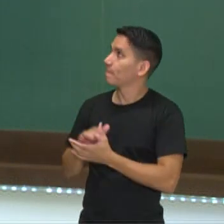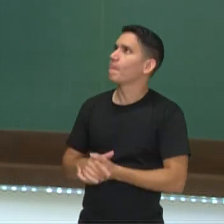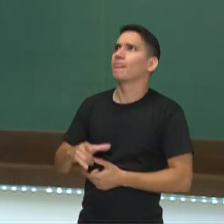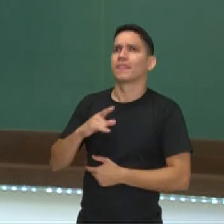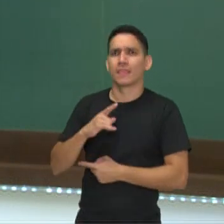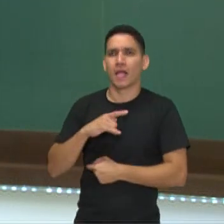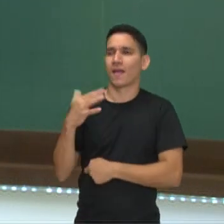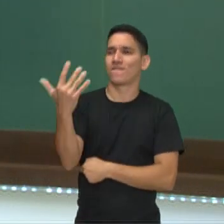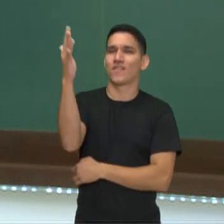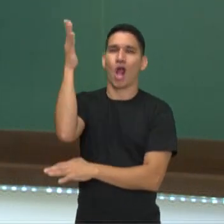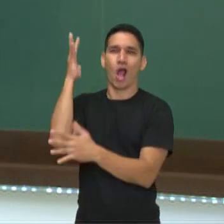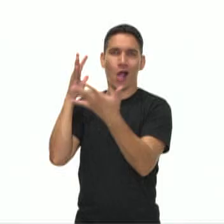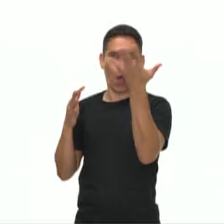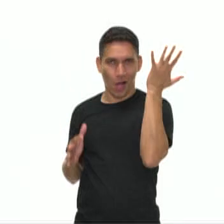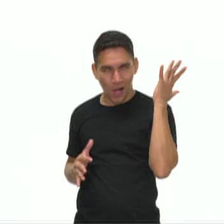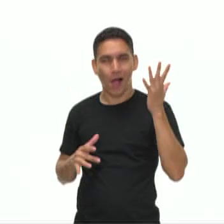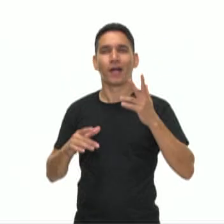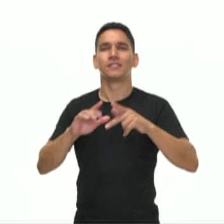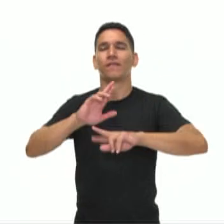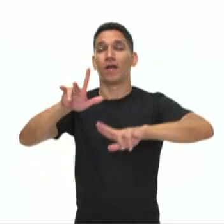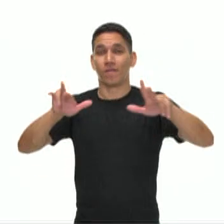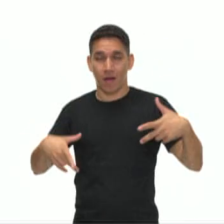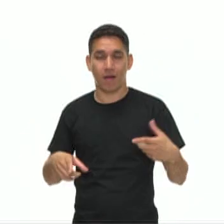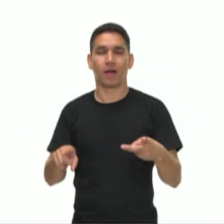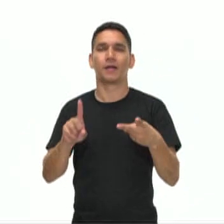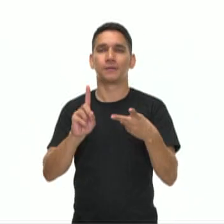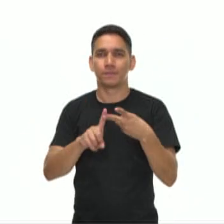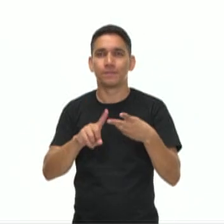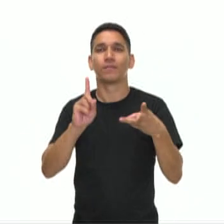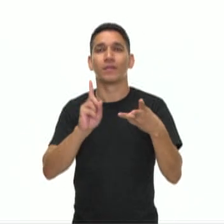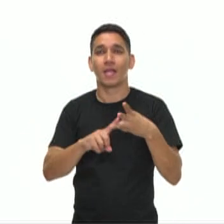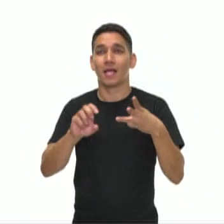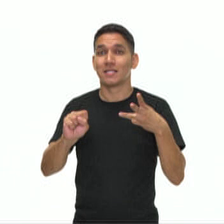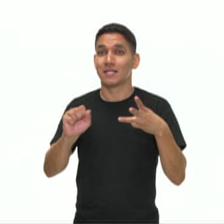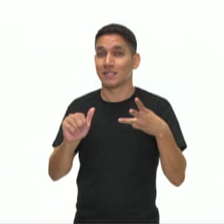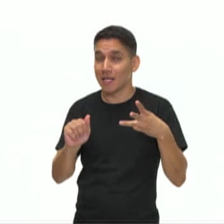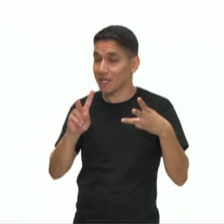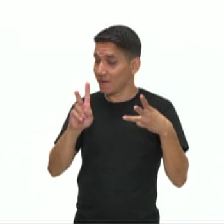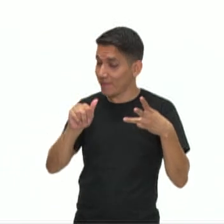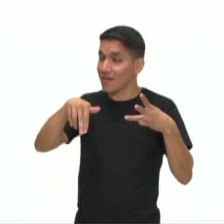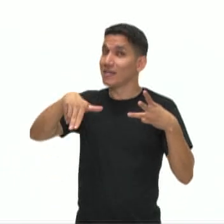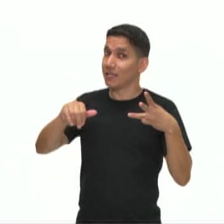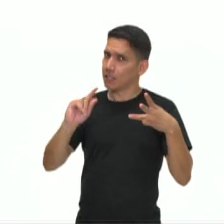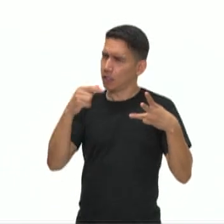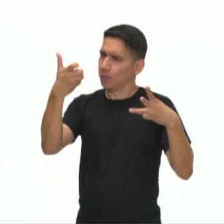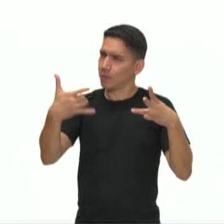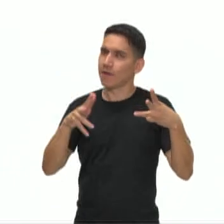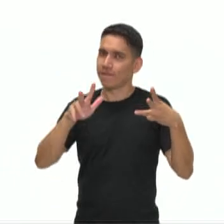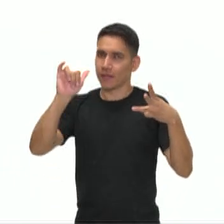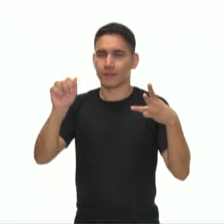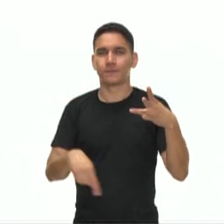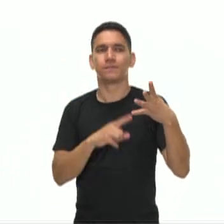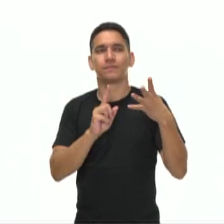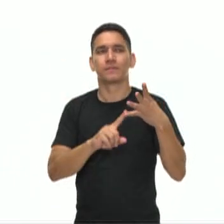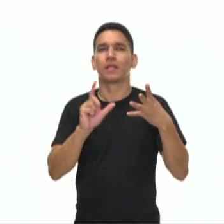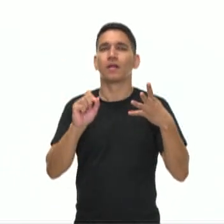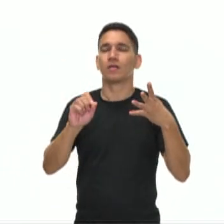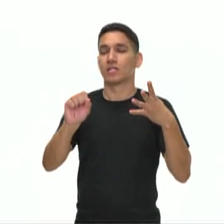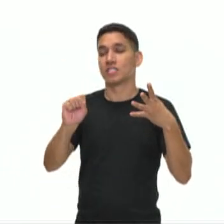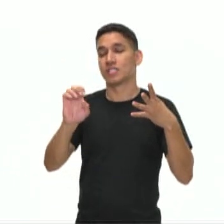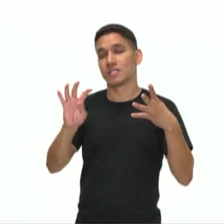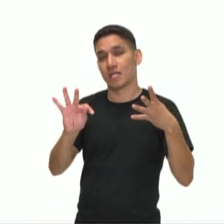floresta equatorial, floresta tropical úmida, a savana, que a gente vai falar dela, o estepe,